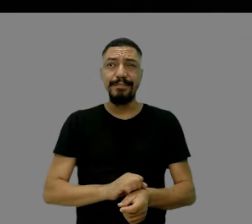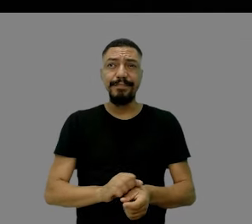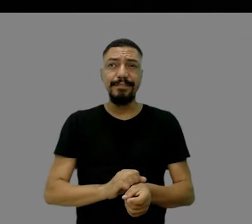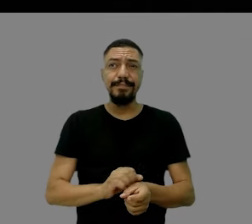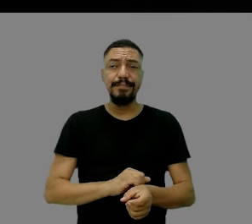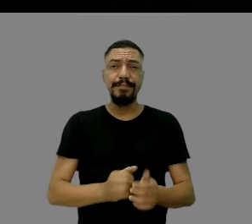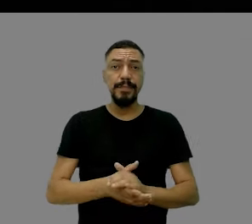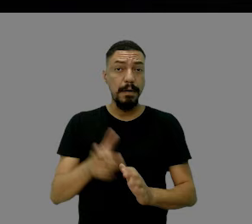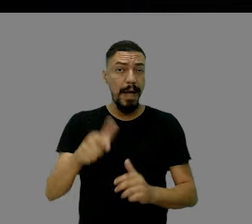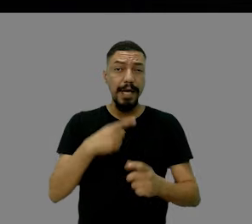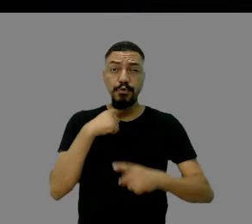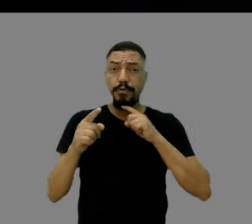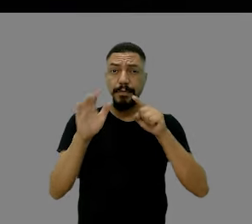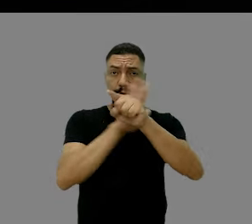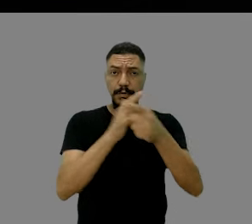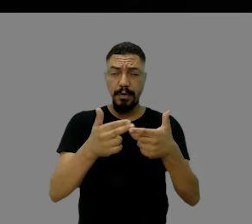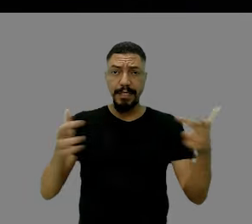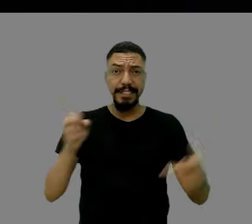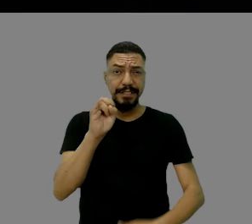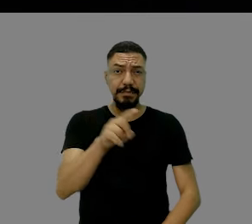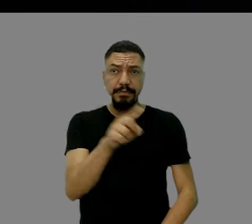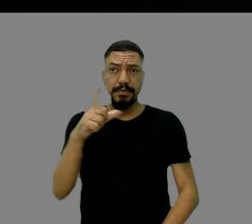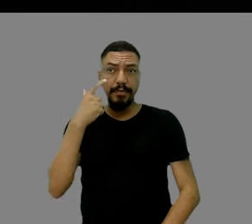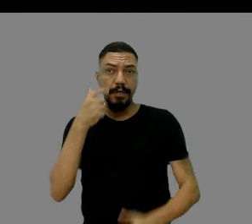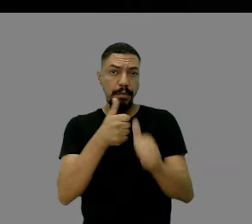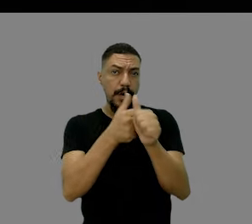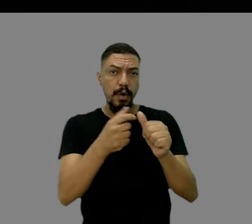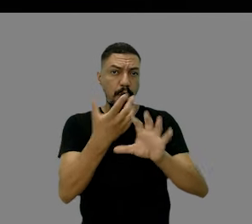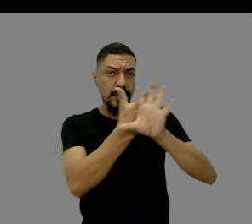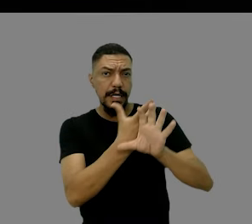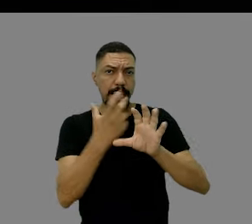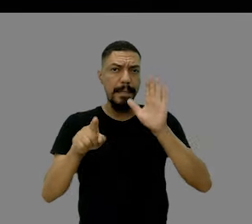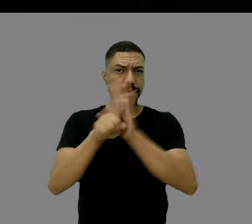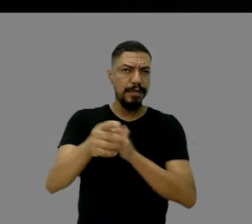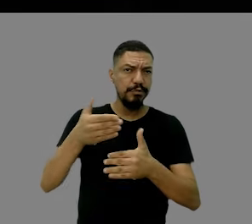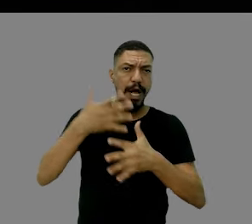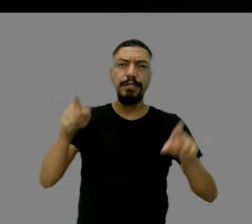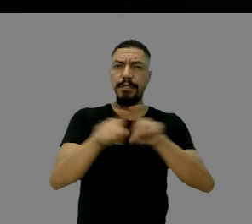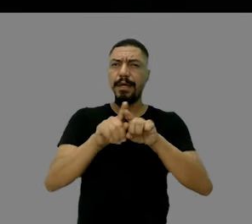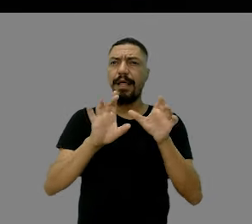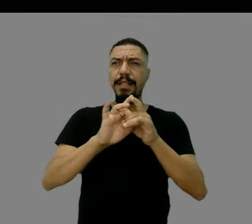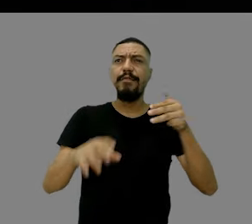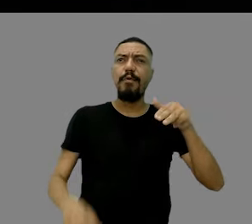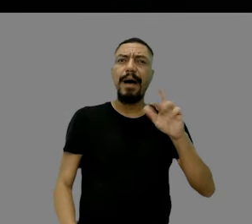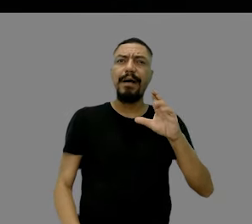Mais alguma dúvida daqui? Se alguém estiver acompanhando online e quiser mandar dúvida pelo chat também, aí o Marcos acompanha e a gente